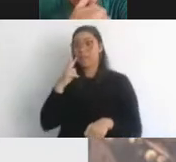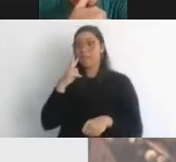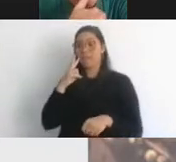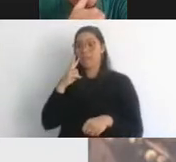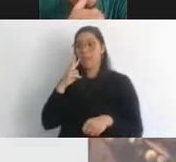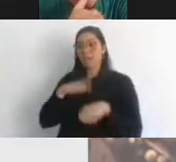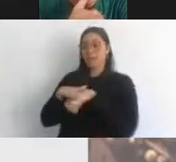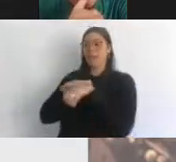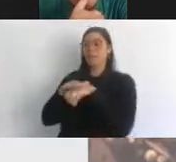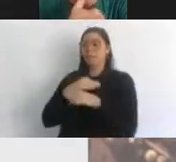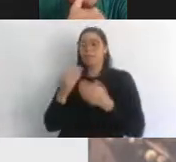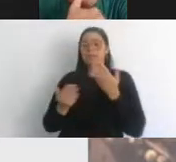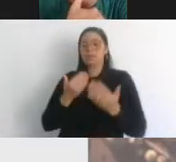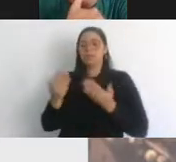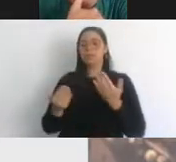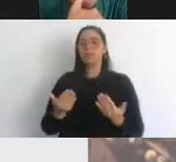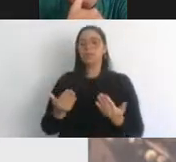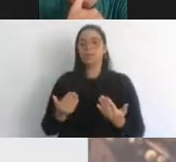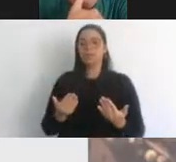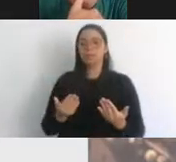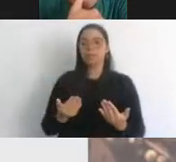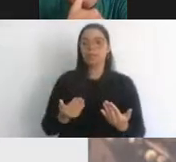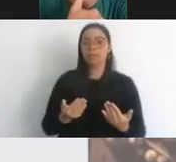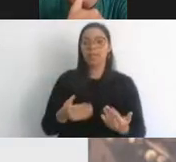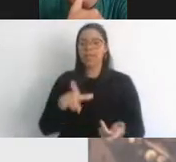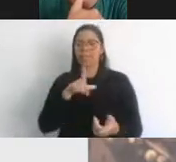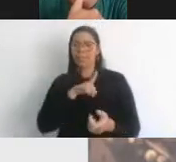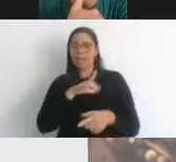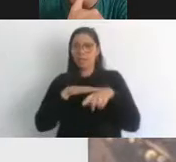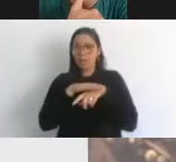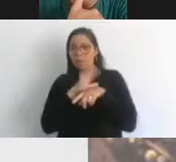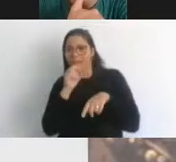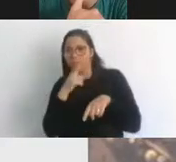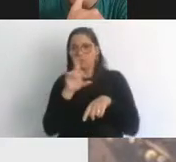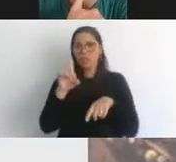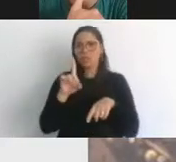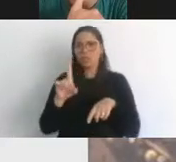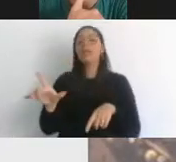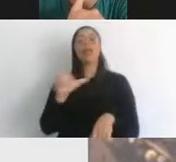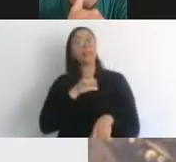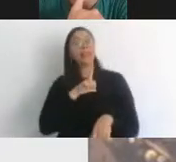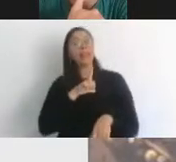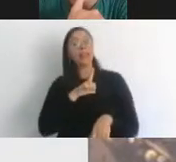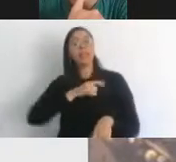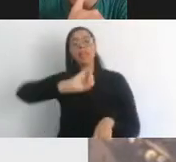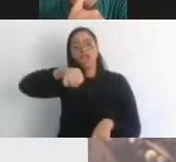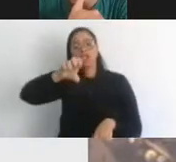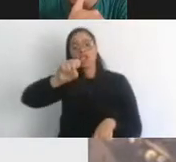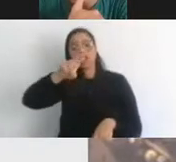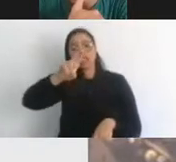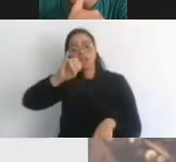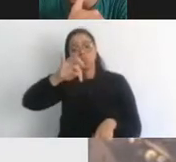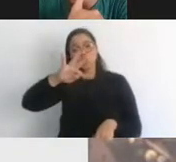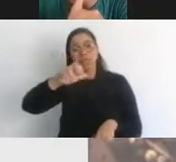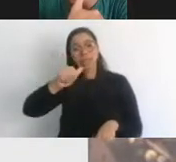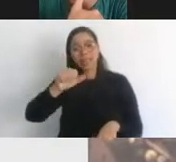acontecer porém é o meu novo nível de diabo houve houve diálogo o Jesuítas e aí não sei